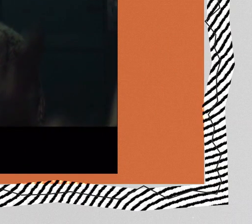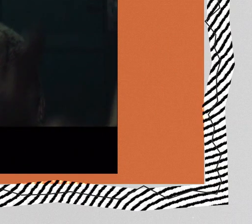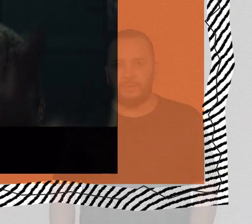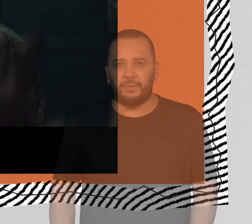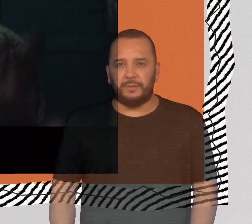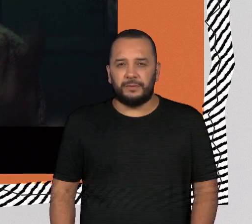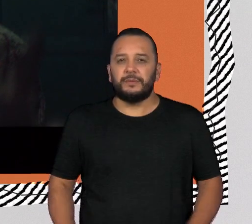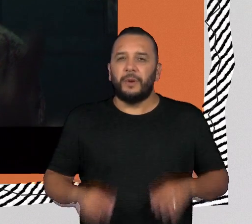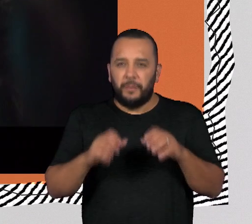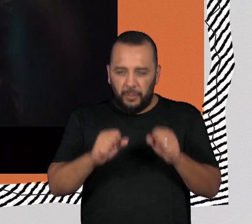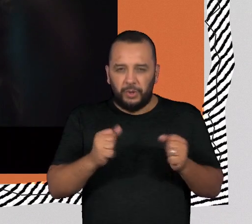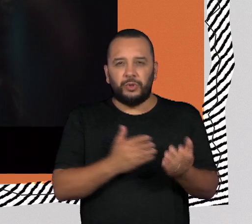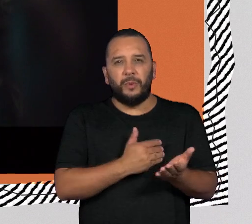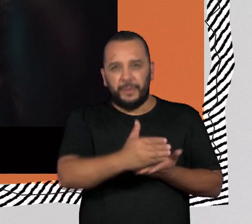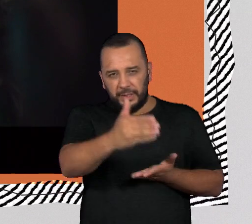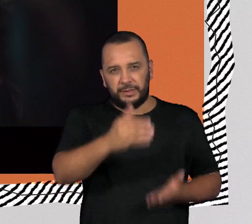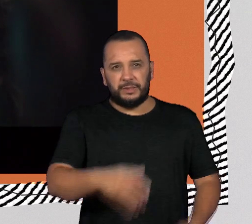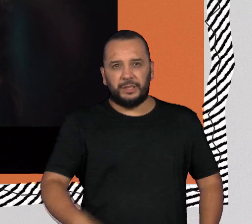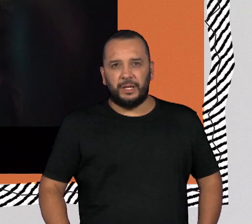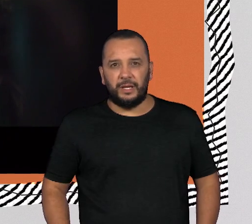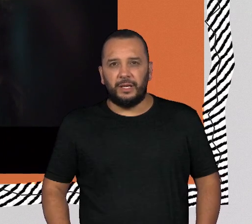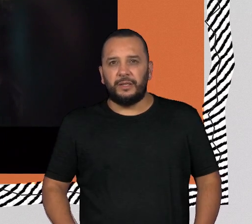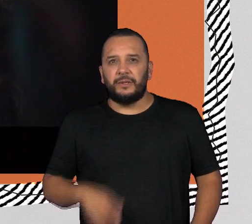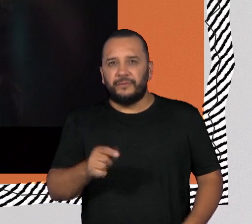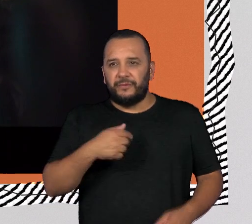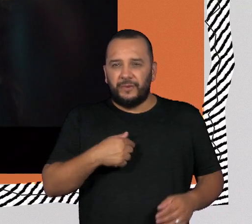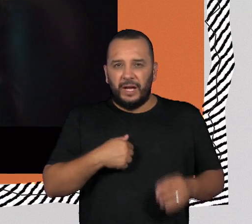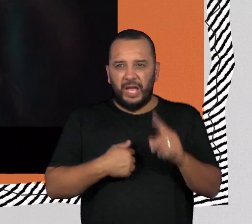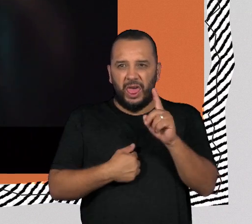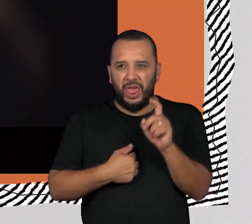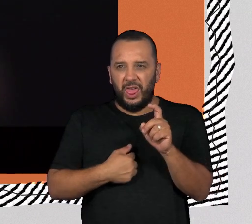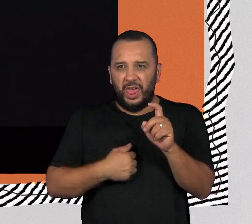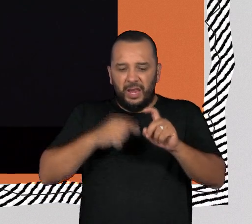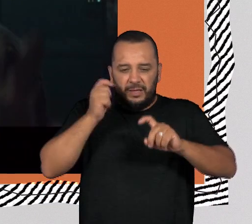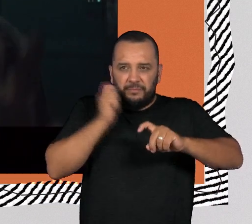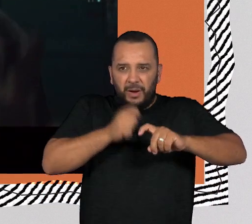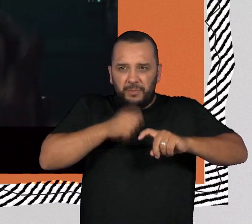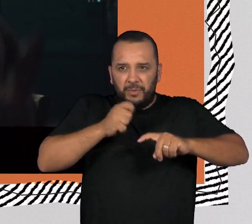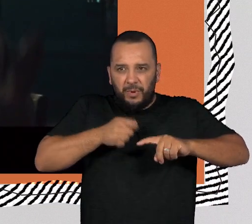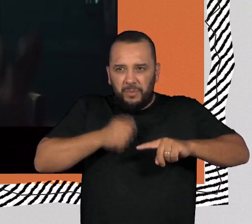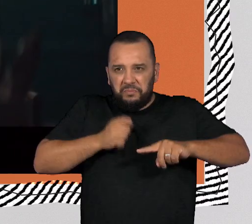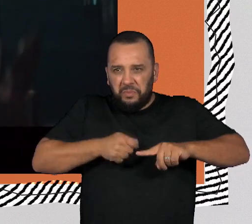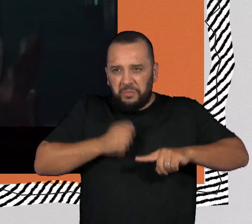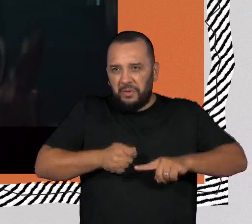Pode começar, rapaz. Isso não vai desentortar sozinho, não.